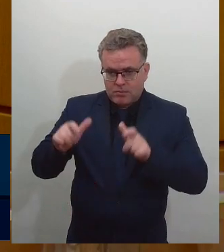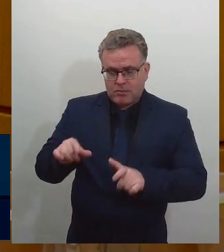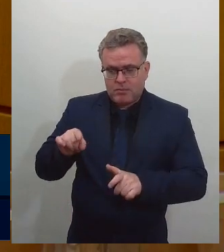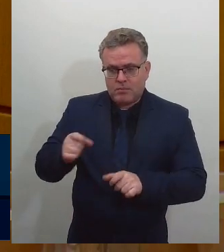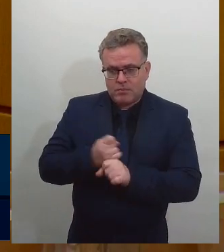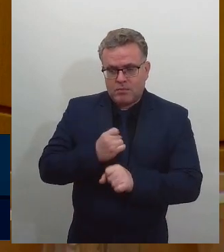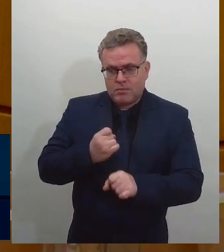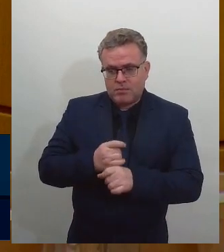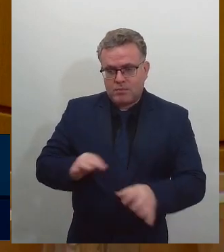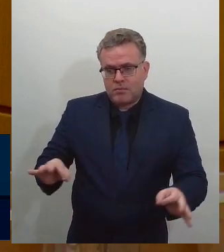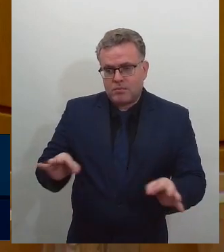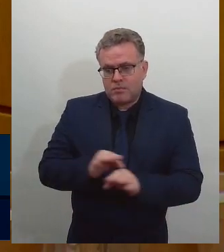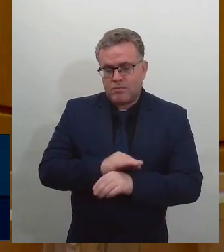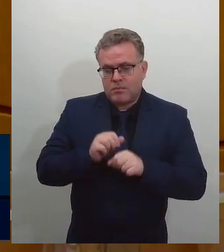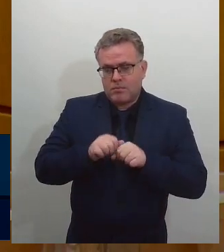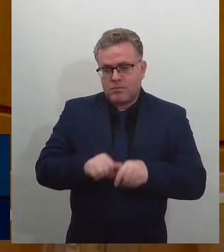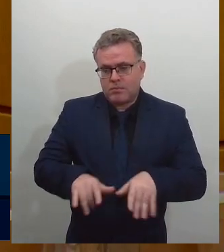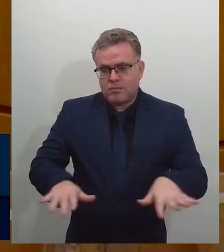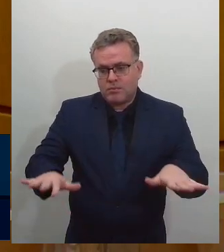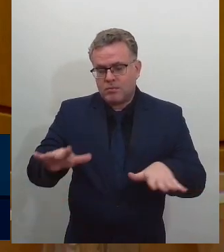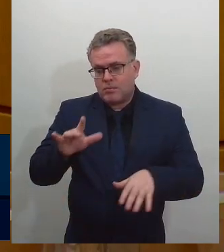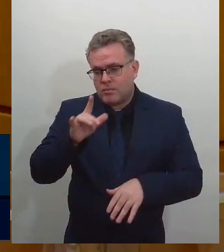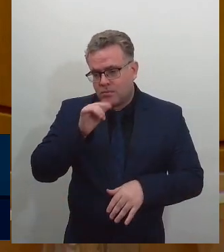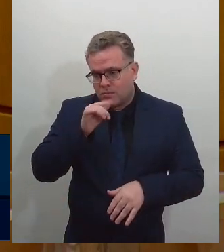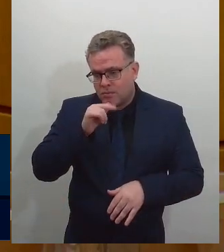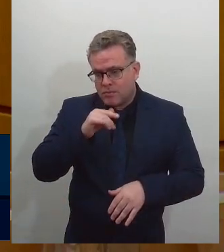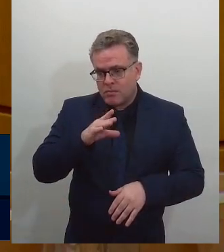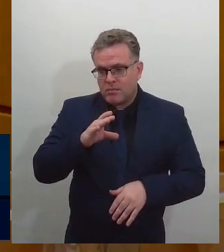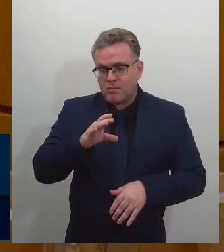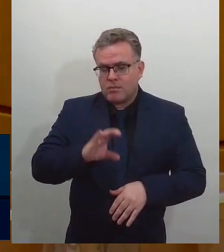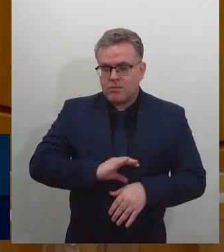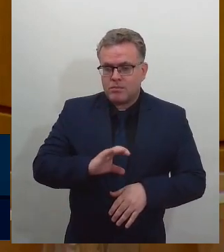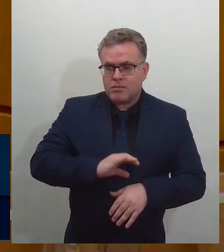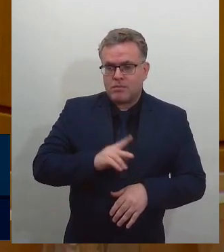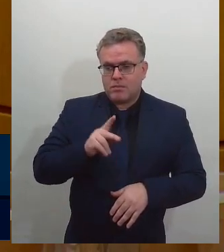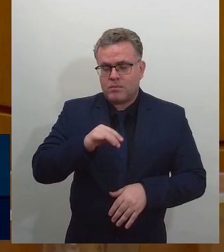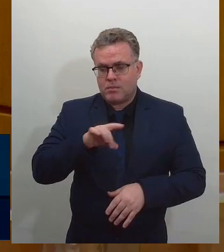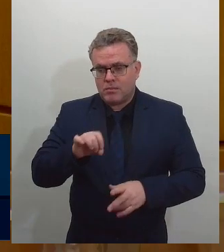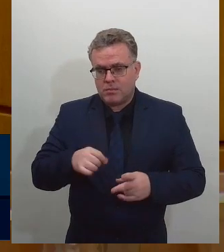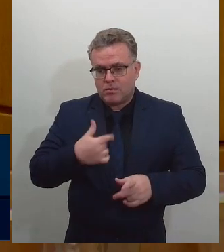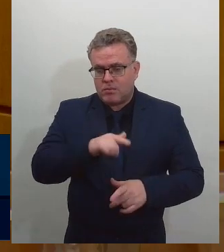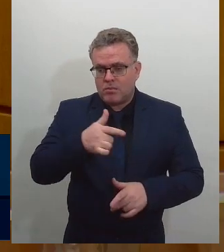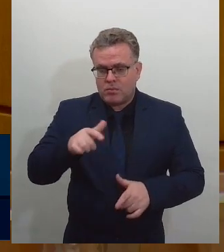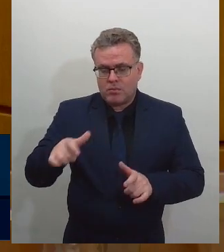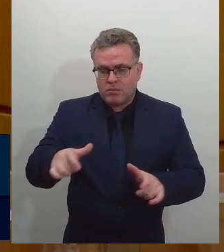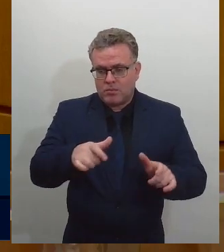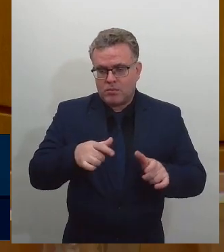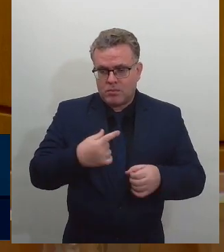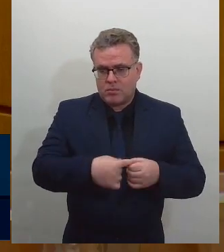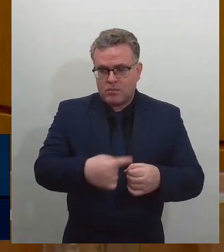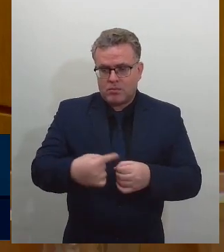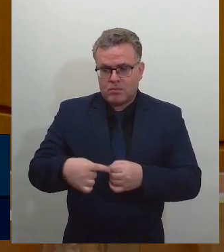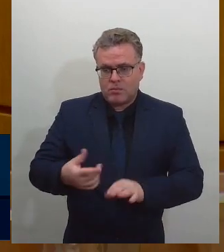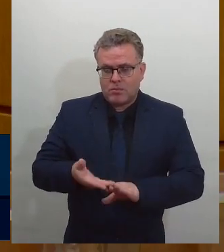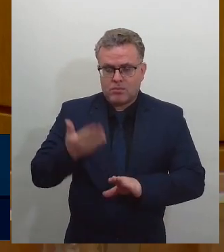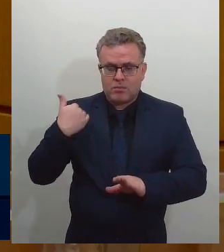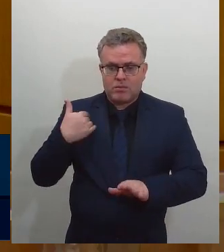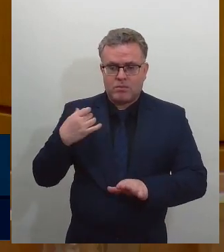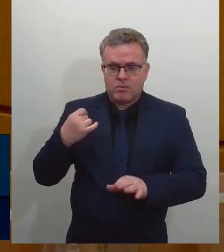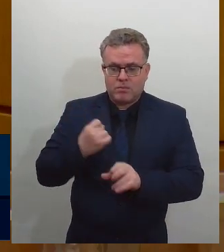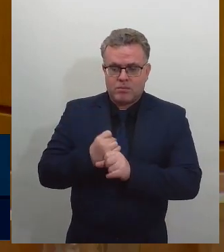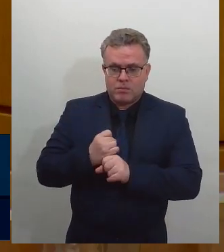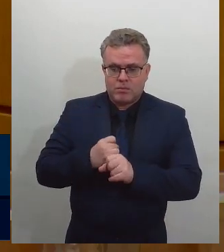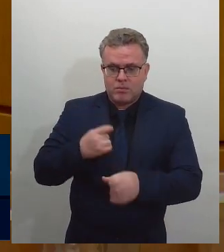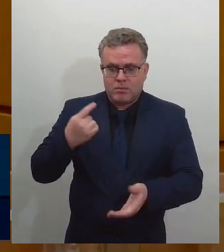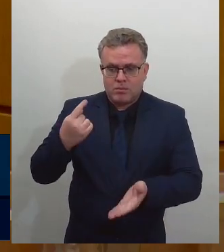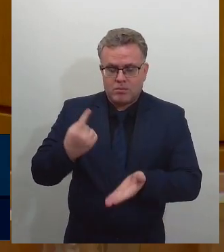para Carira, Aleixo, Aparecida, Pinhão. Ainda é de 10 anos atrás a obra com o saudoso Marcelo Deda. Foi